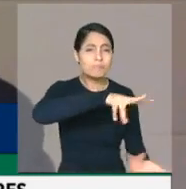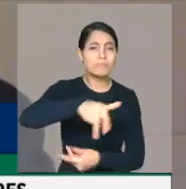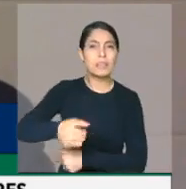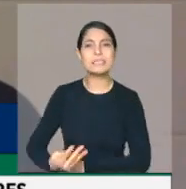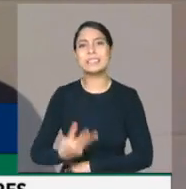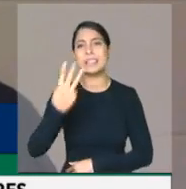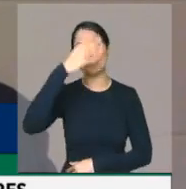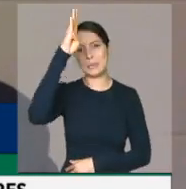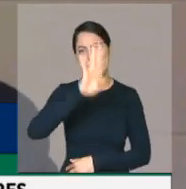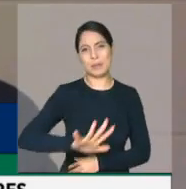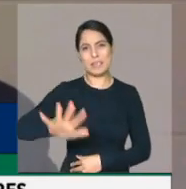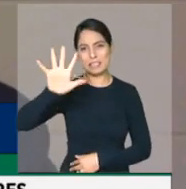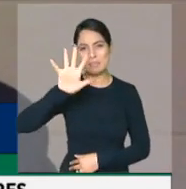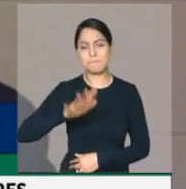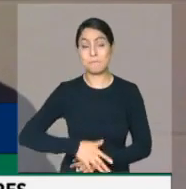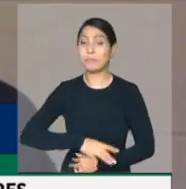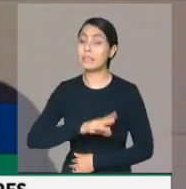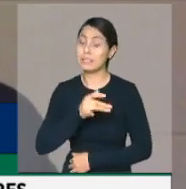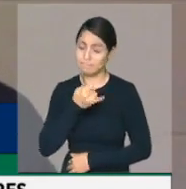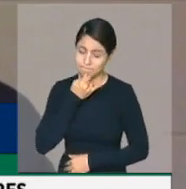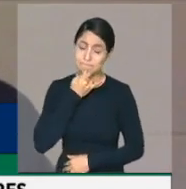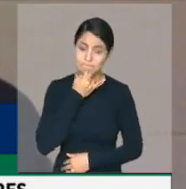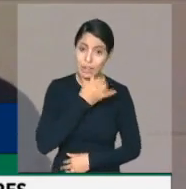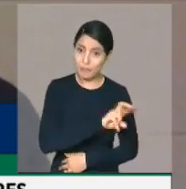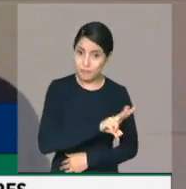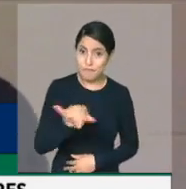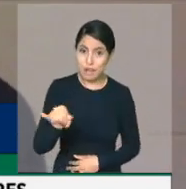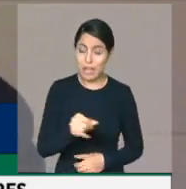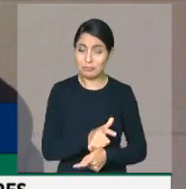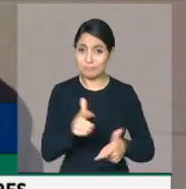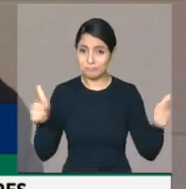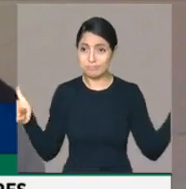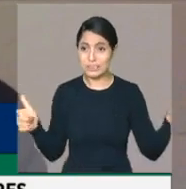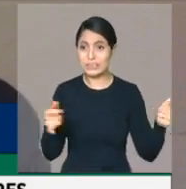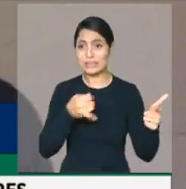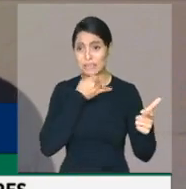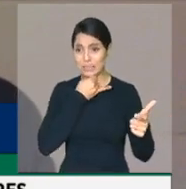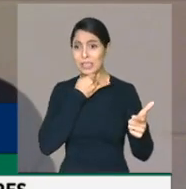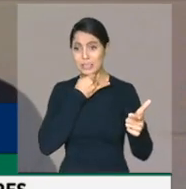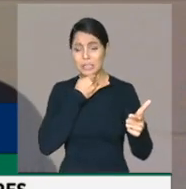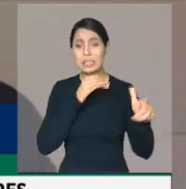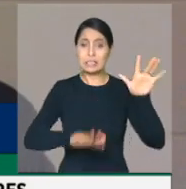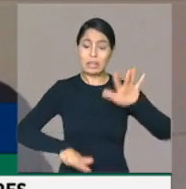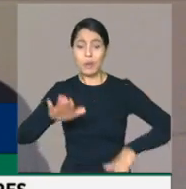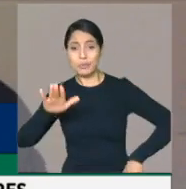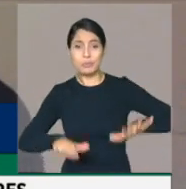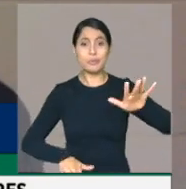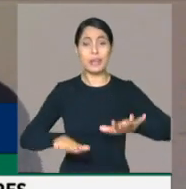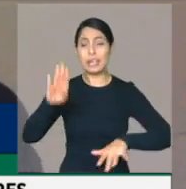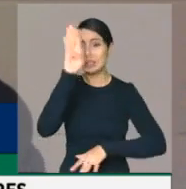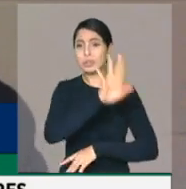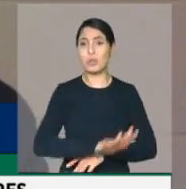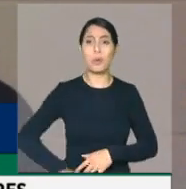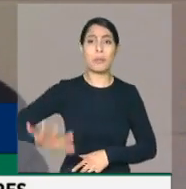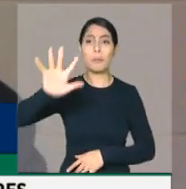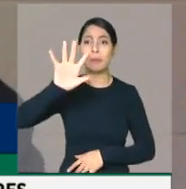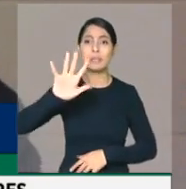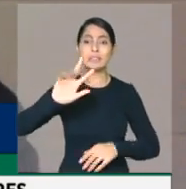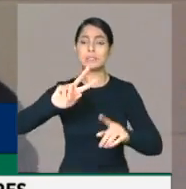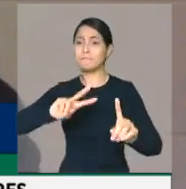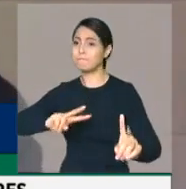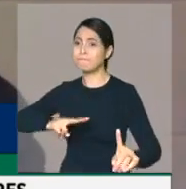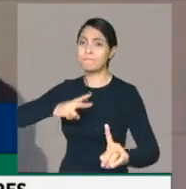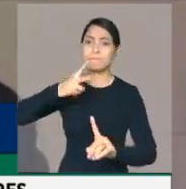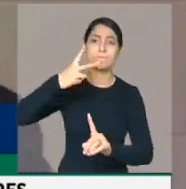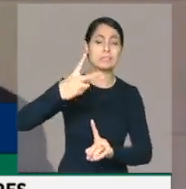tudo indica que esse número ainda vai crescer mais, fazendo com que o Brasil talvez suba ainda a uma posição que